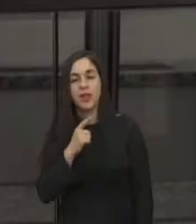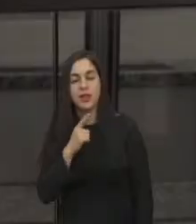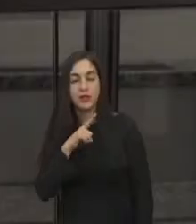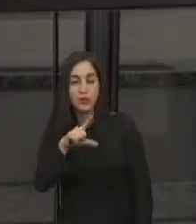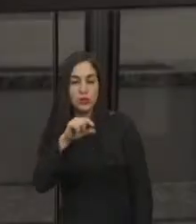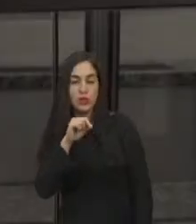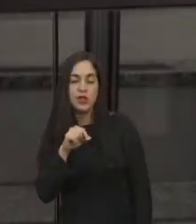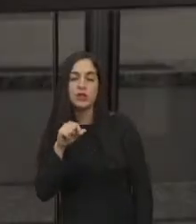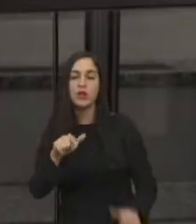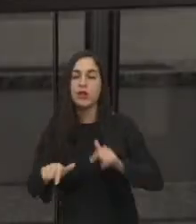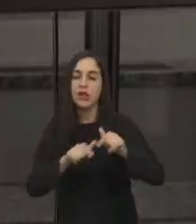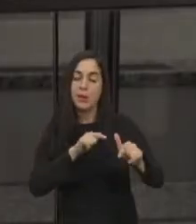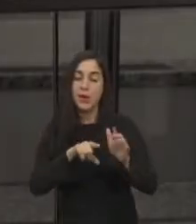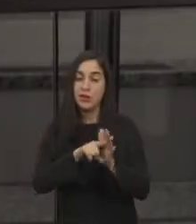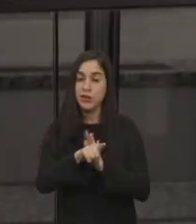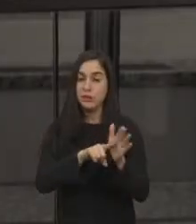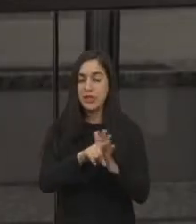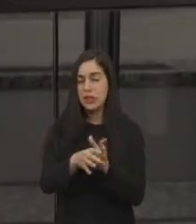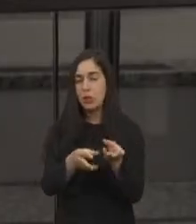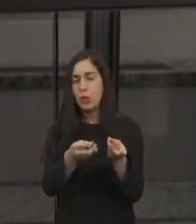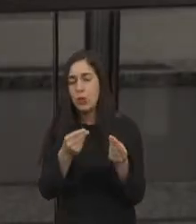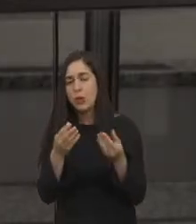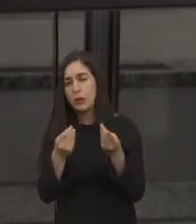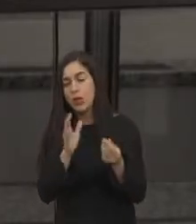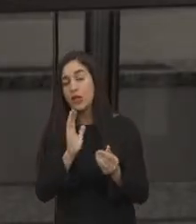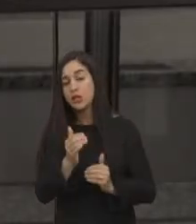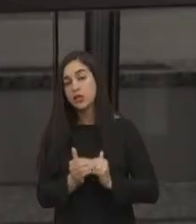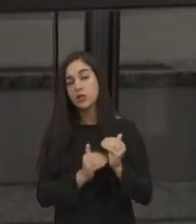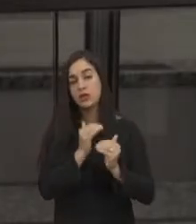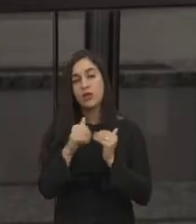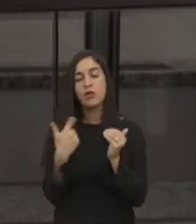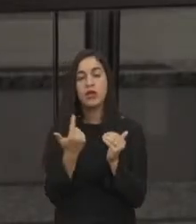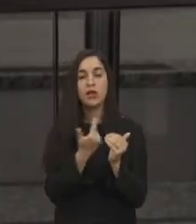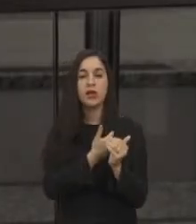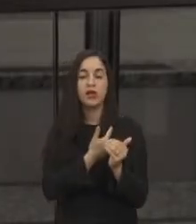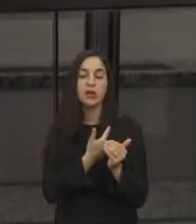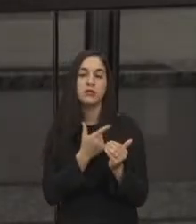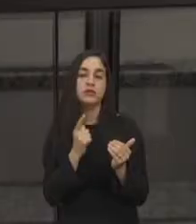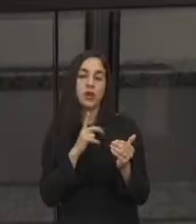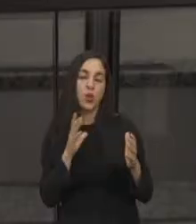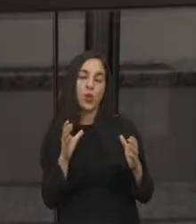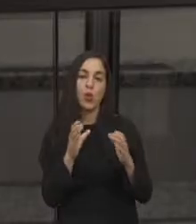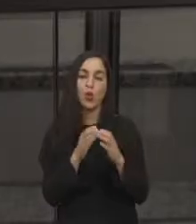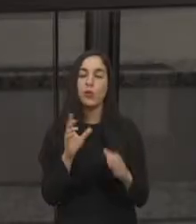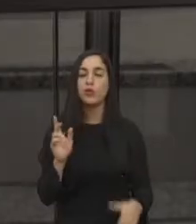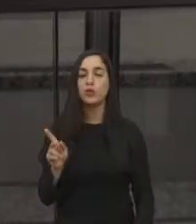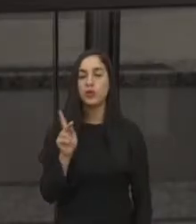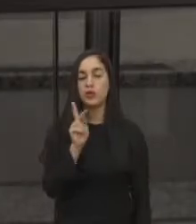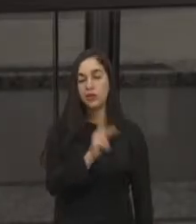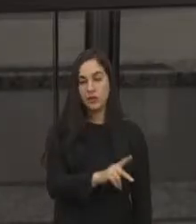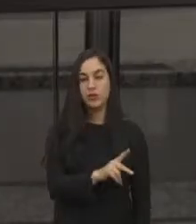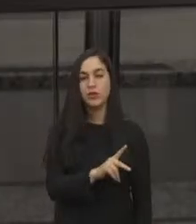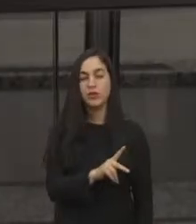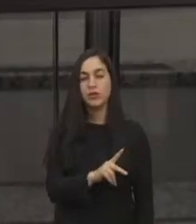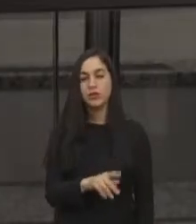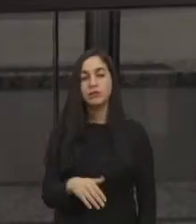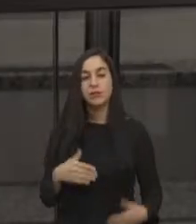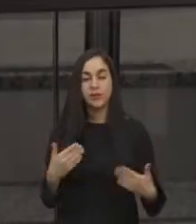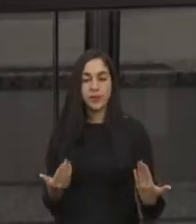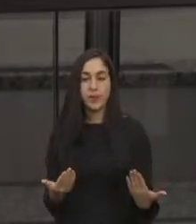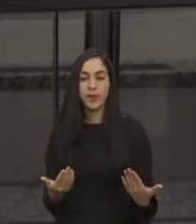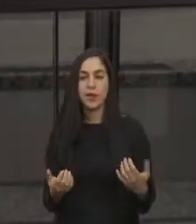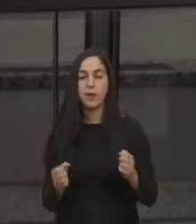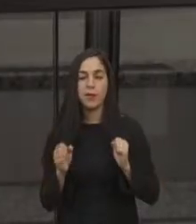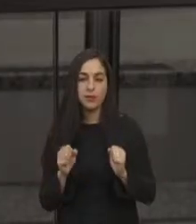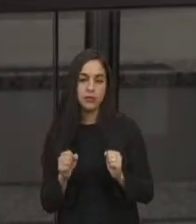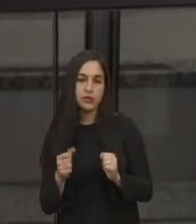pesquisa qualificada já sendo desenvolvida e que nós submetemos com um grupo de professores. Então, poderia submeter